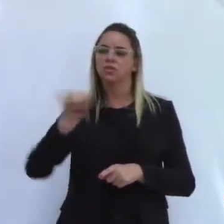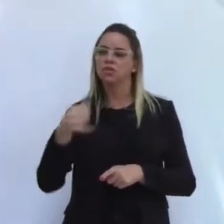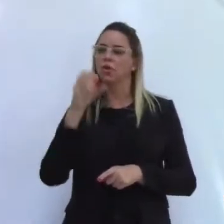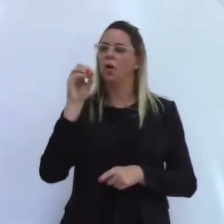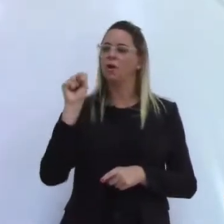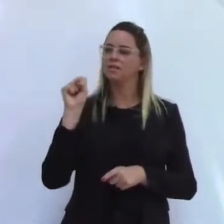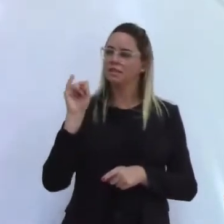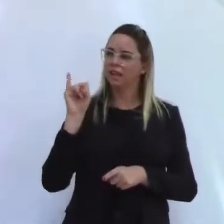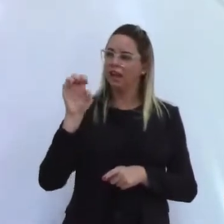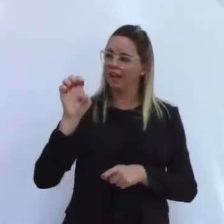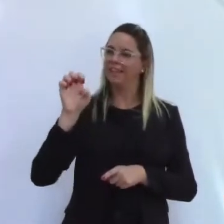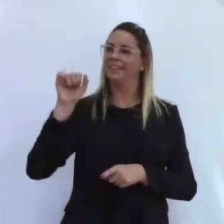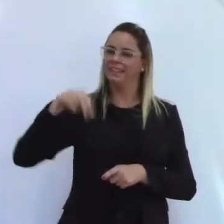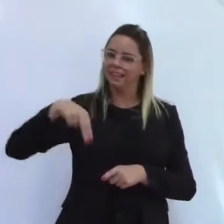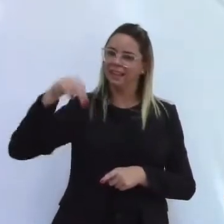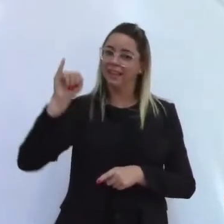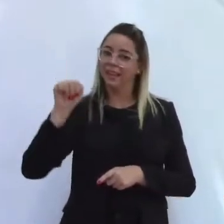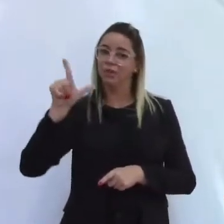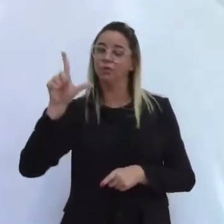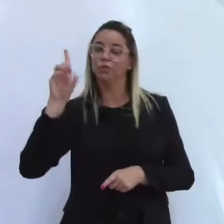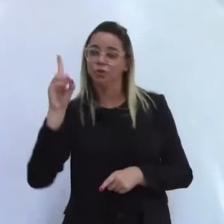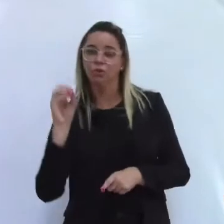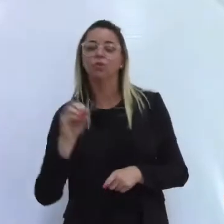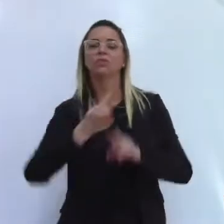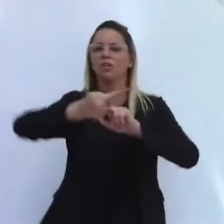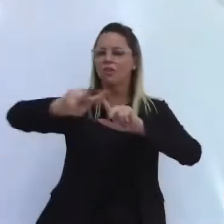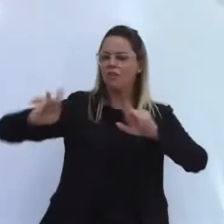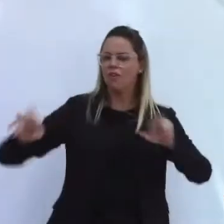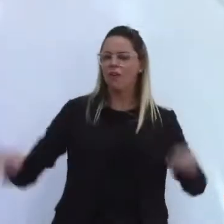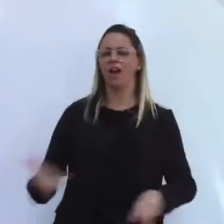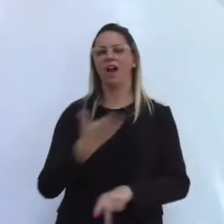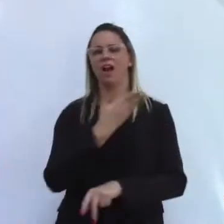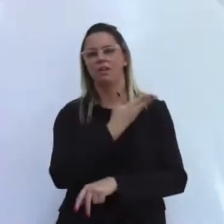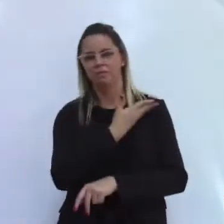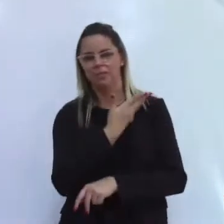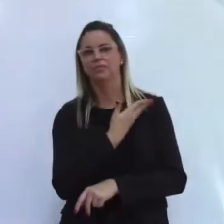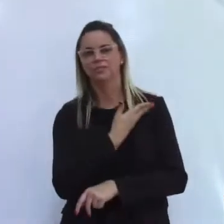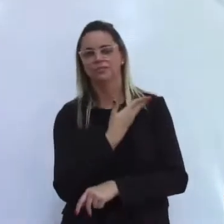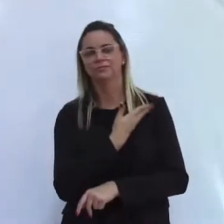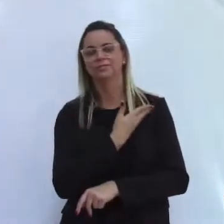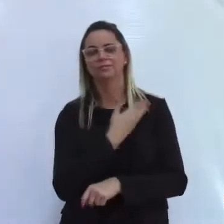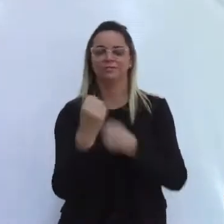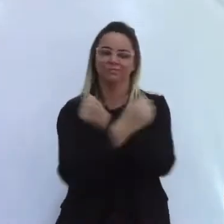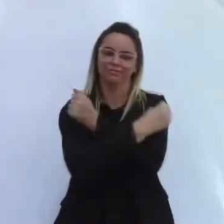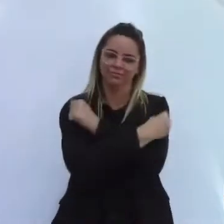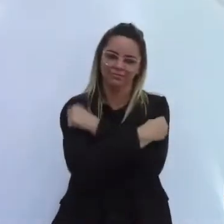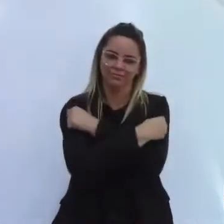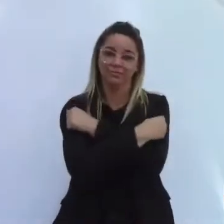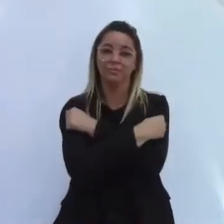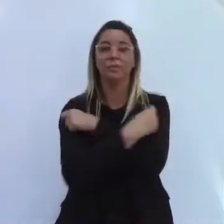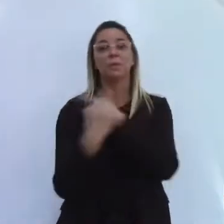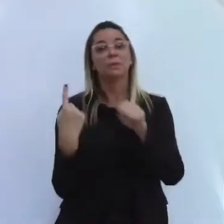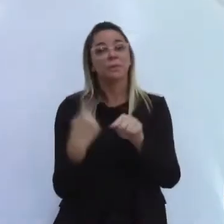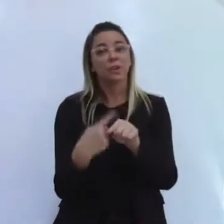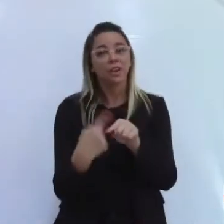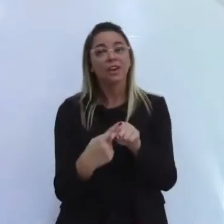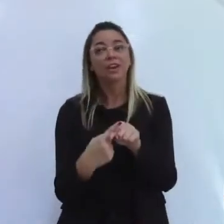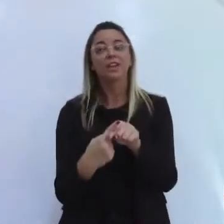Norma, Josélia, Diogo e Diego, que estão fazendo,